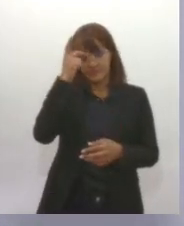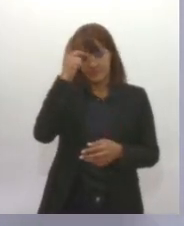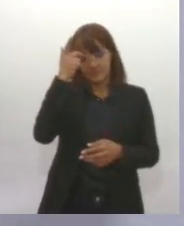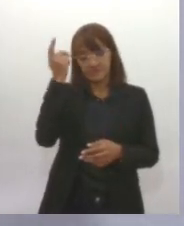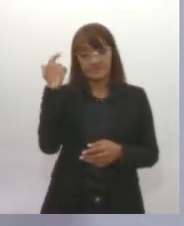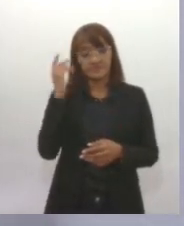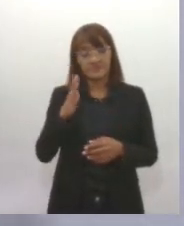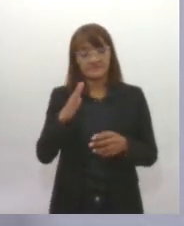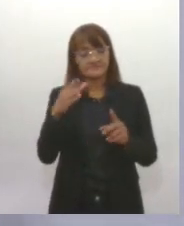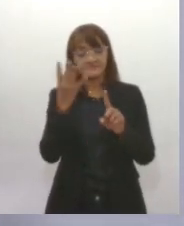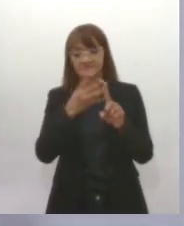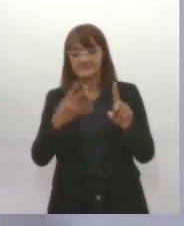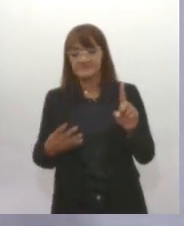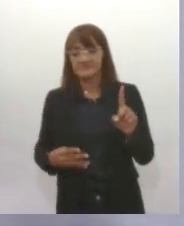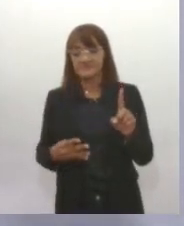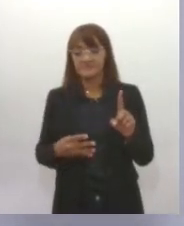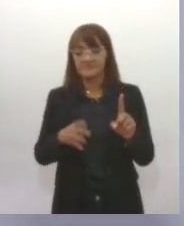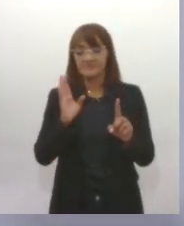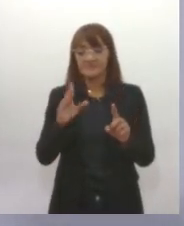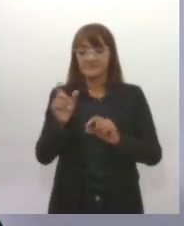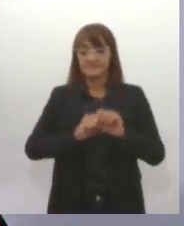entidades se organizaram para